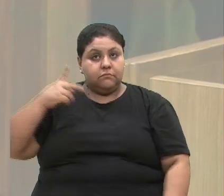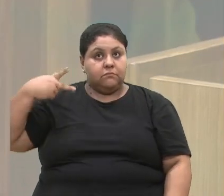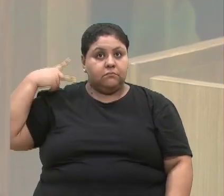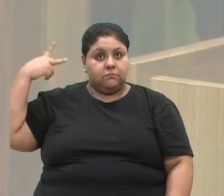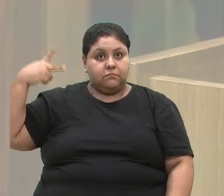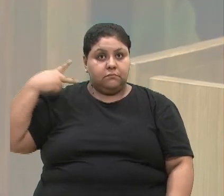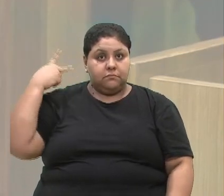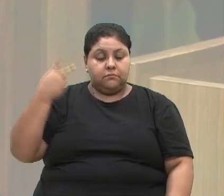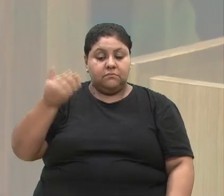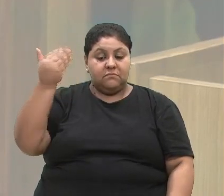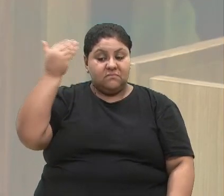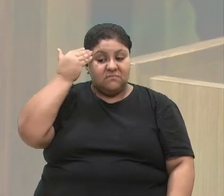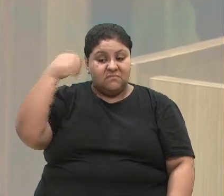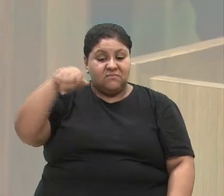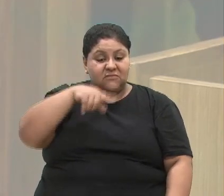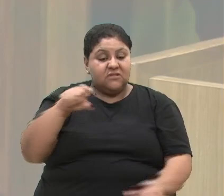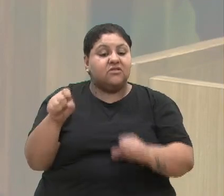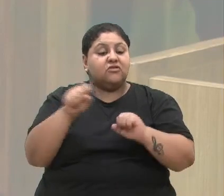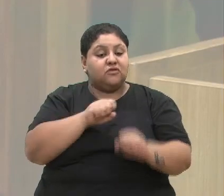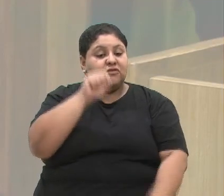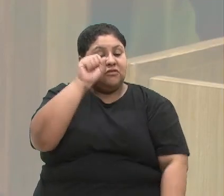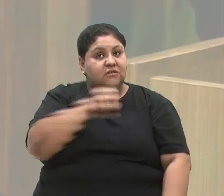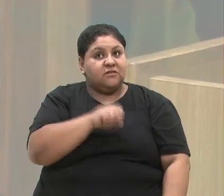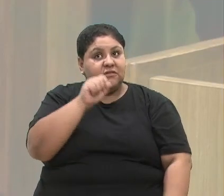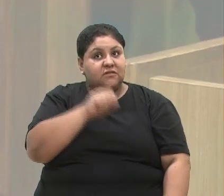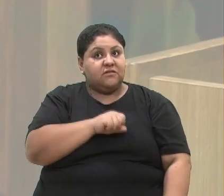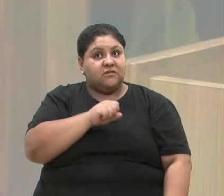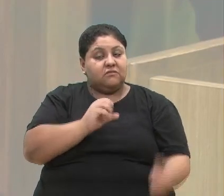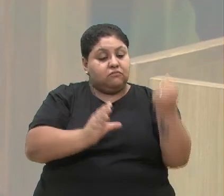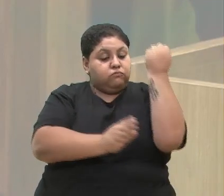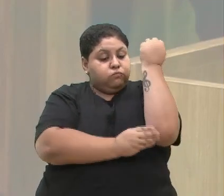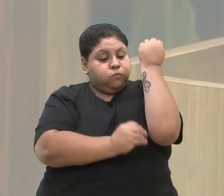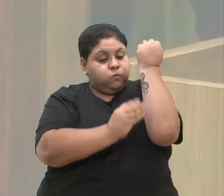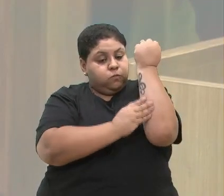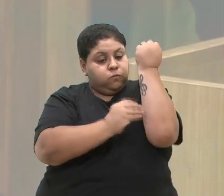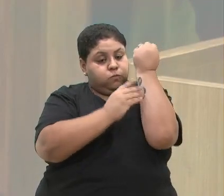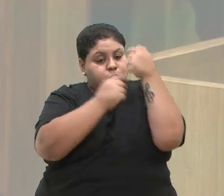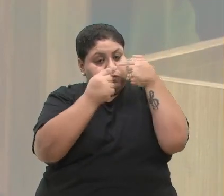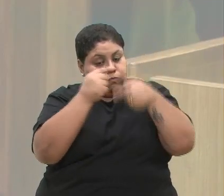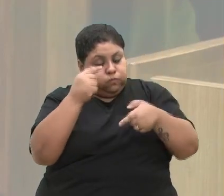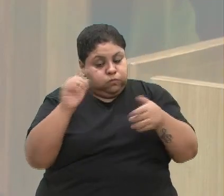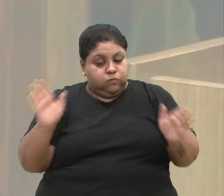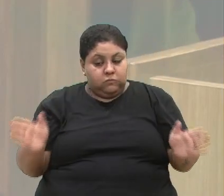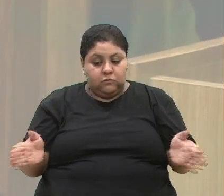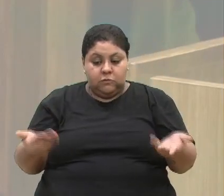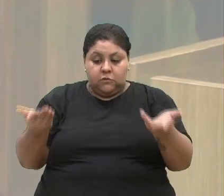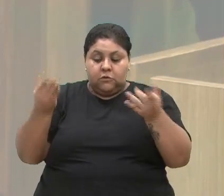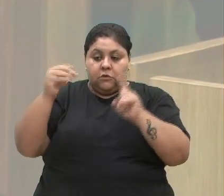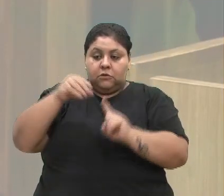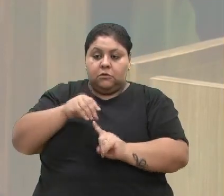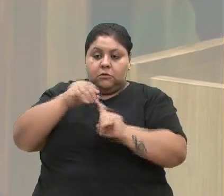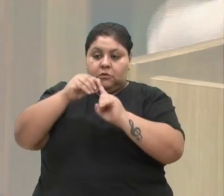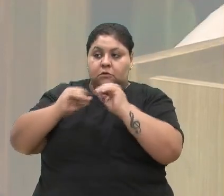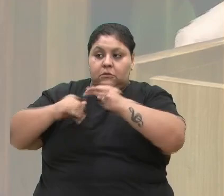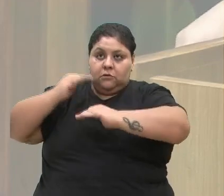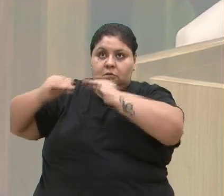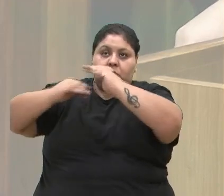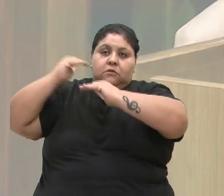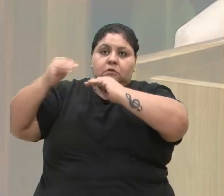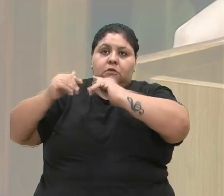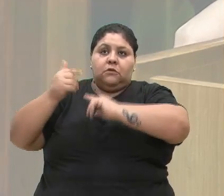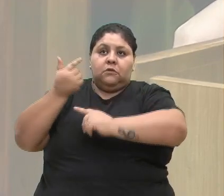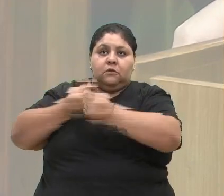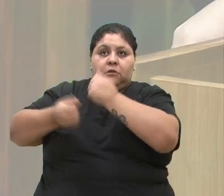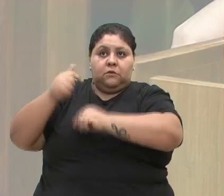de entendimento, que nós possamos, sim, desburocratizar e incentivar, principalmente, o desenvolvimento econômico